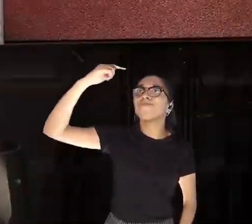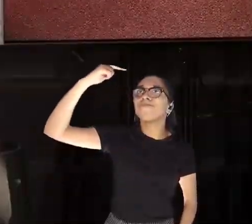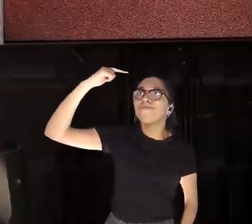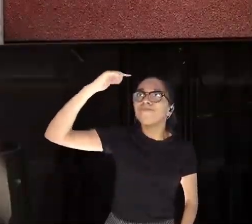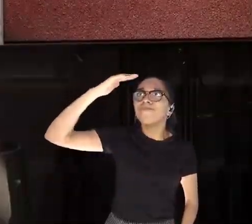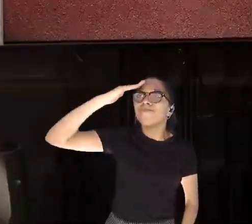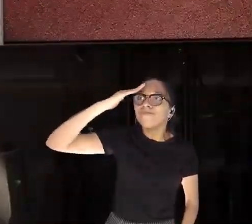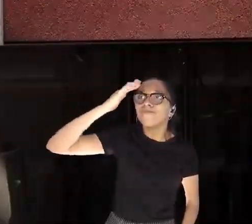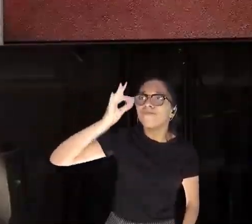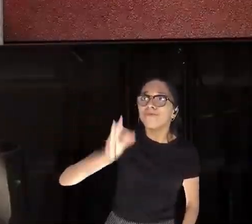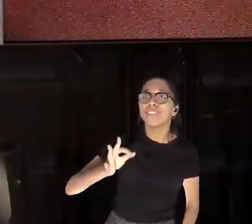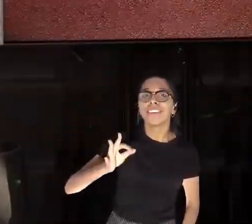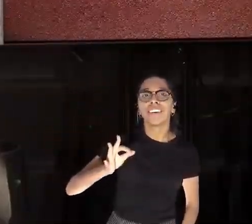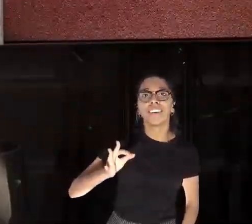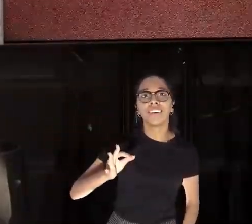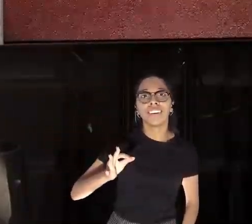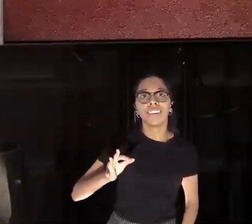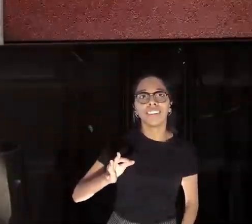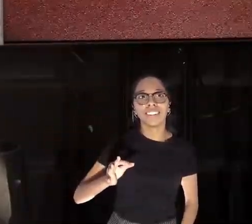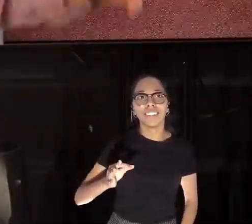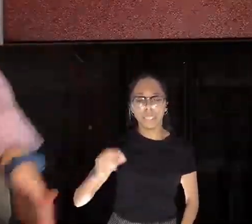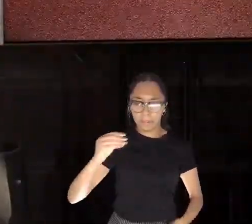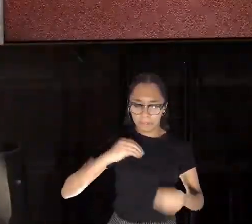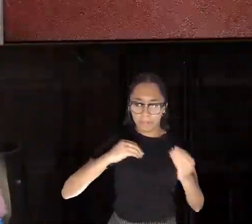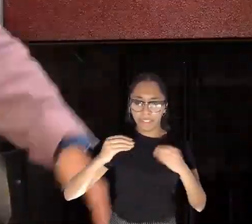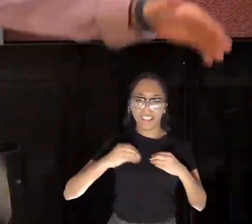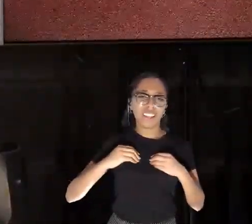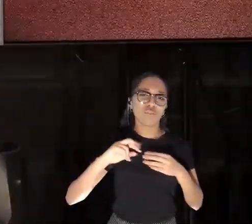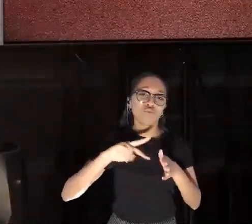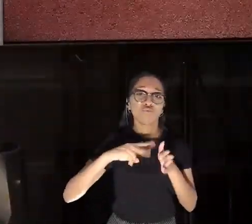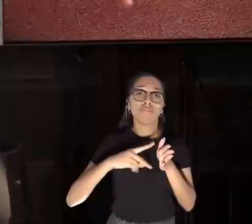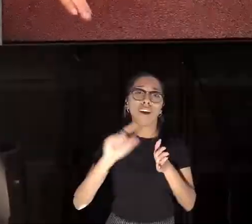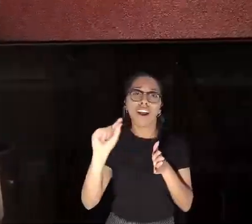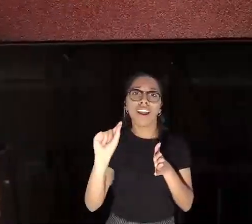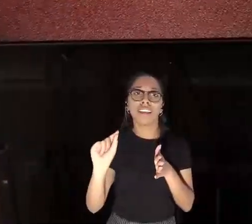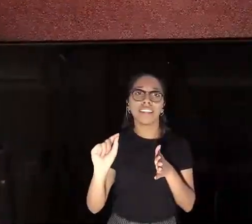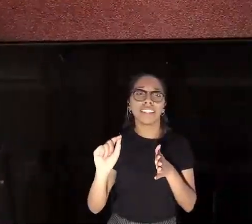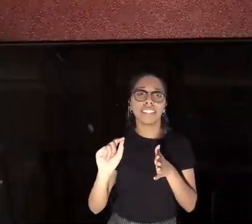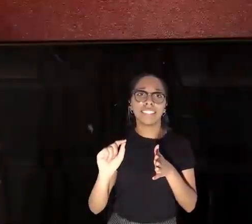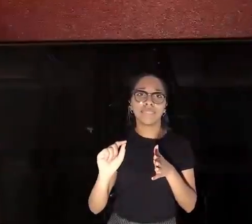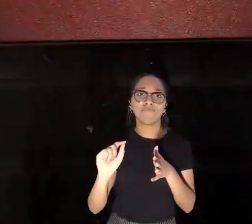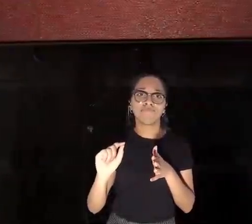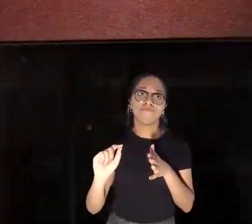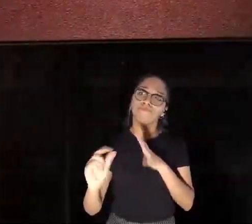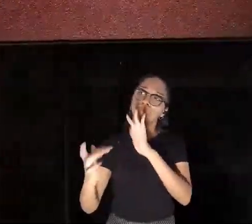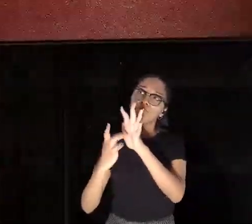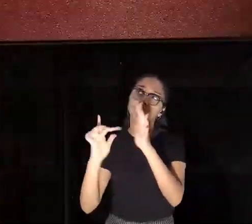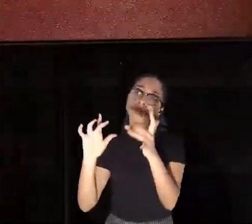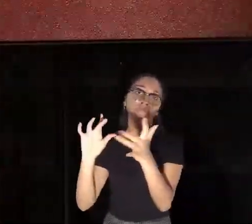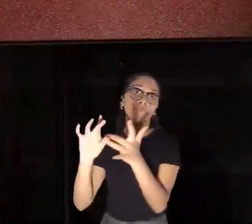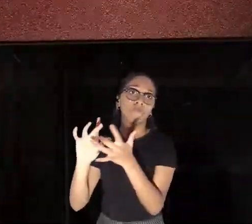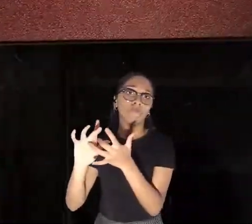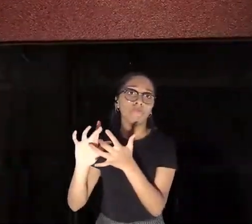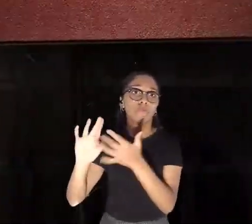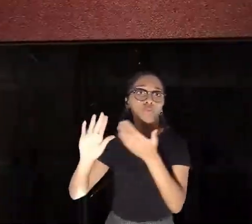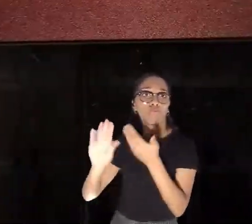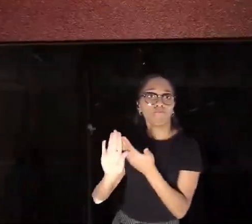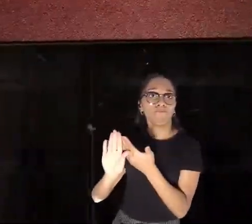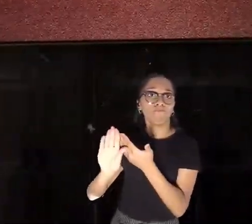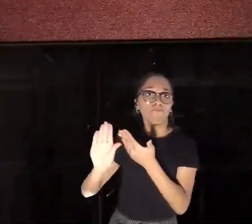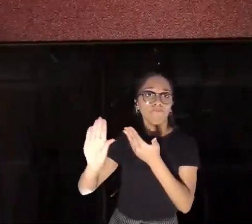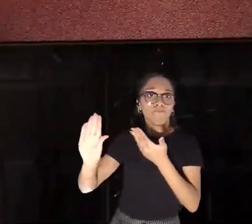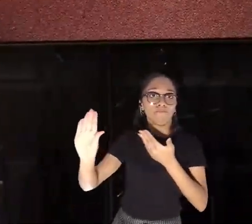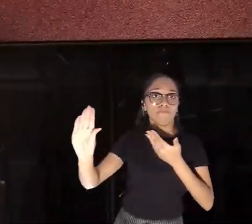pastor? Pecado é tudo o que me afasta de Deus. Pecado é a parede que deixa Deus de um lado e eu do outro.